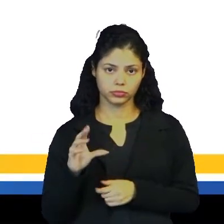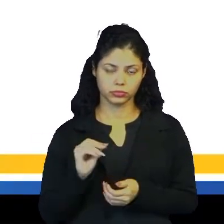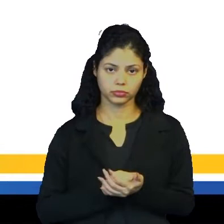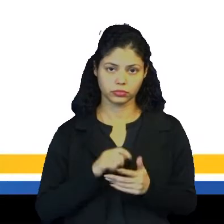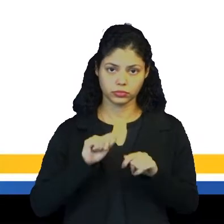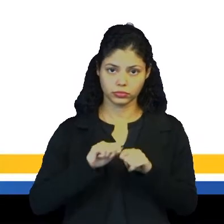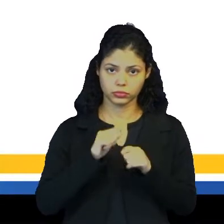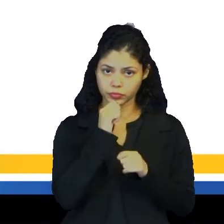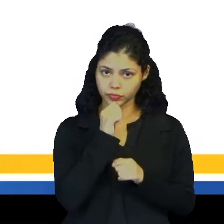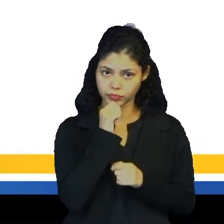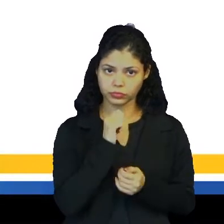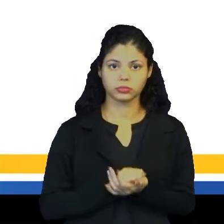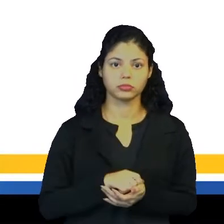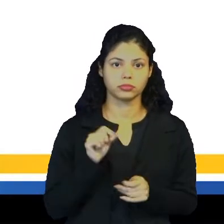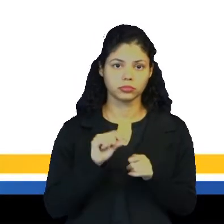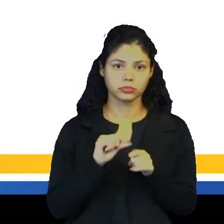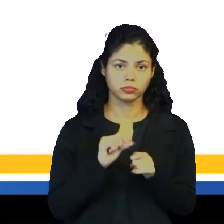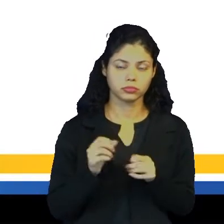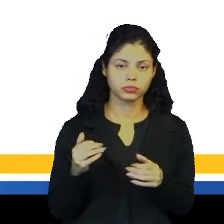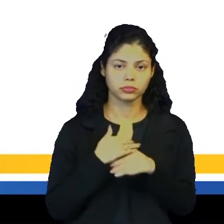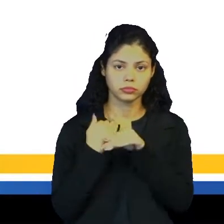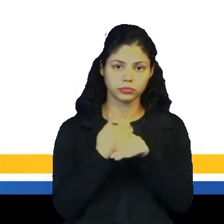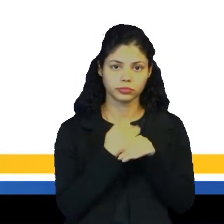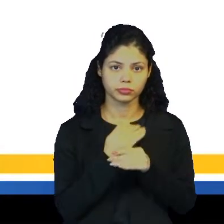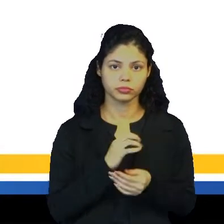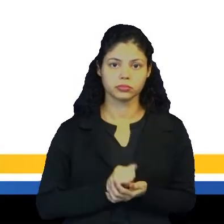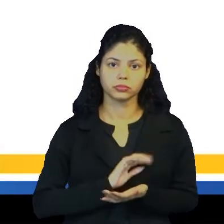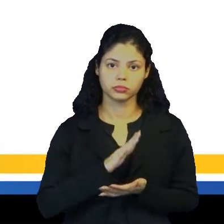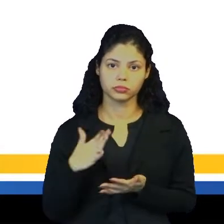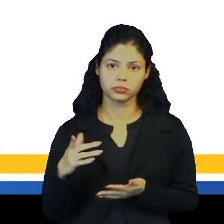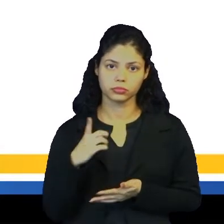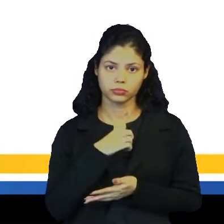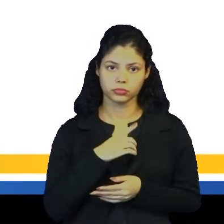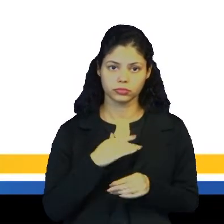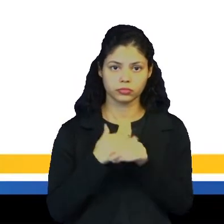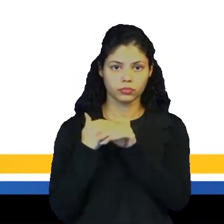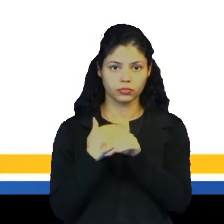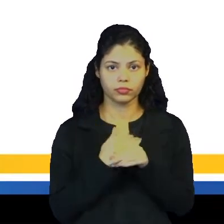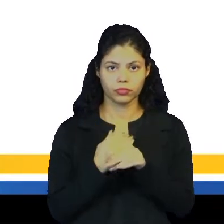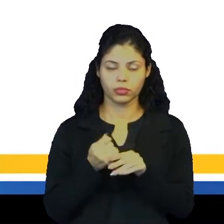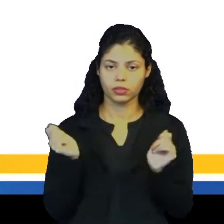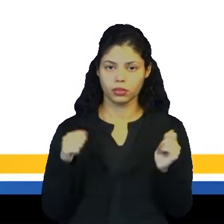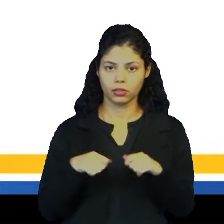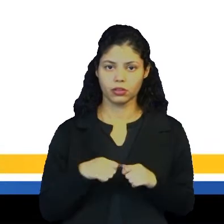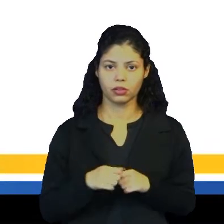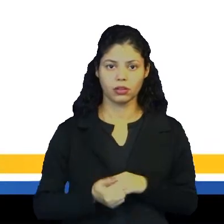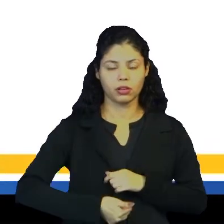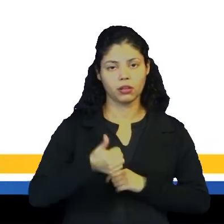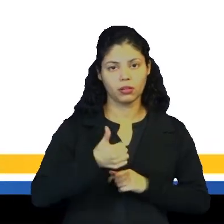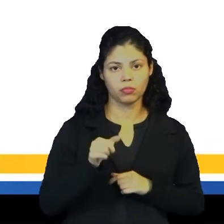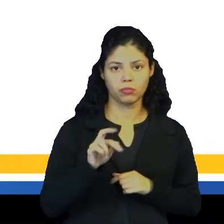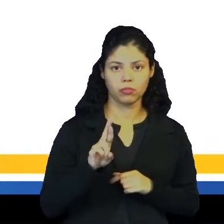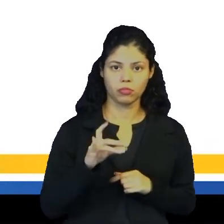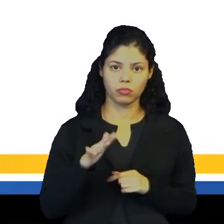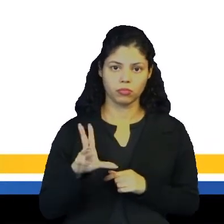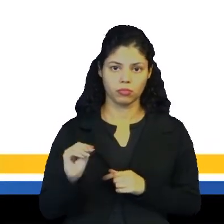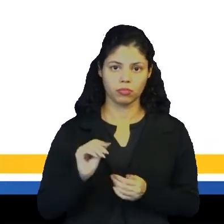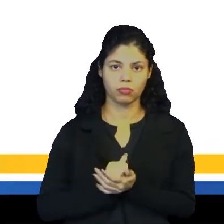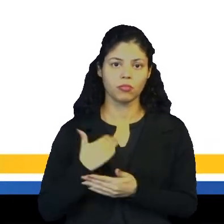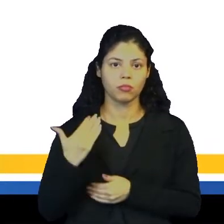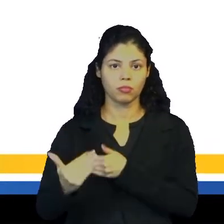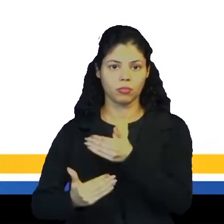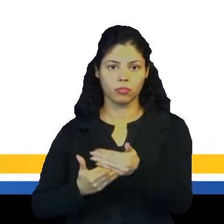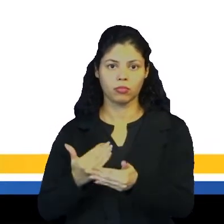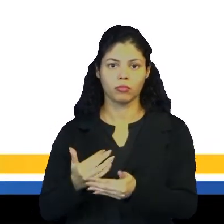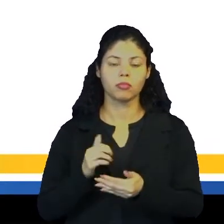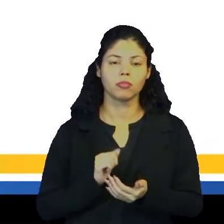no intuito dos denominadores se tornarem iguais. Quando eles se tornam iguais, aplicamos a definição da primeira